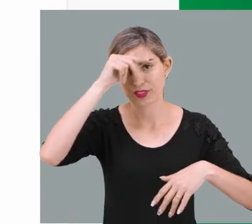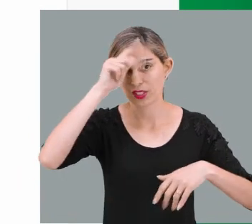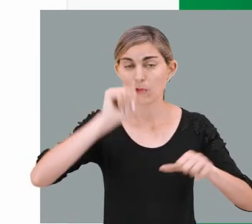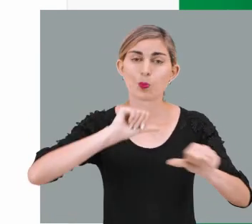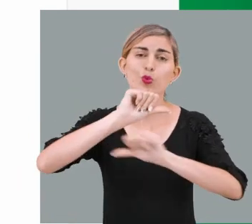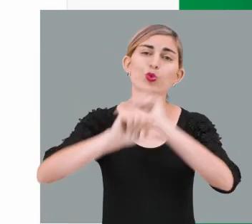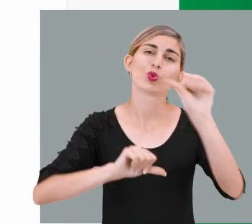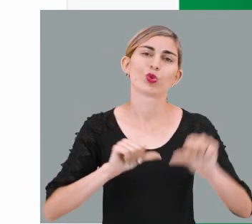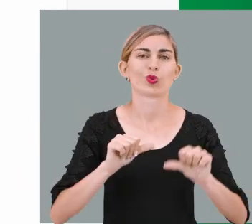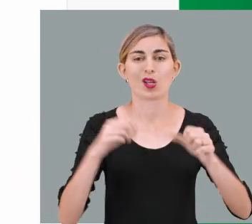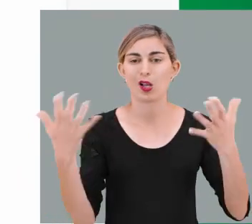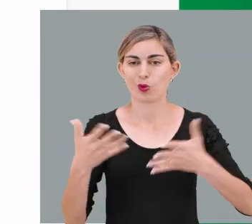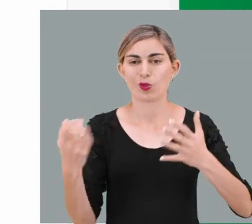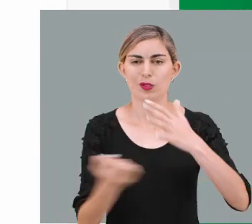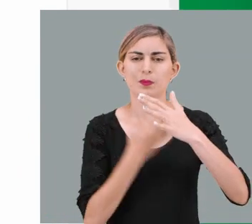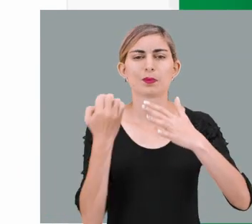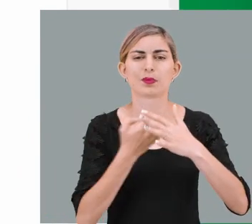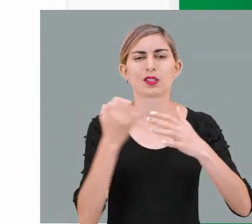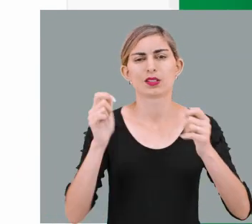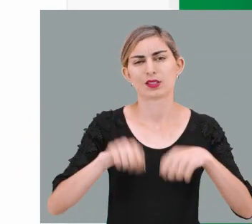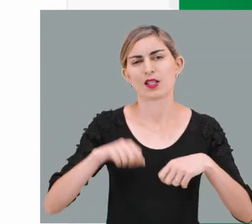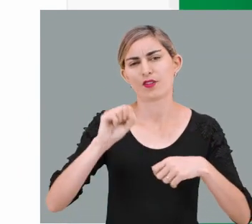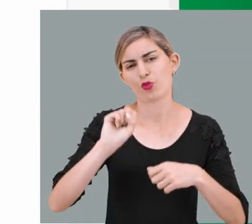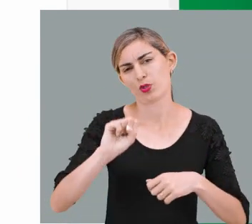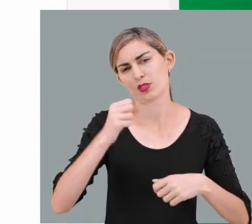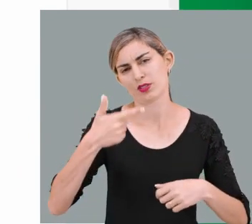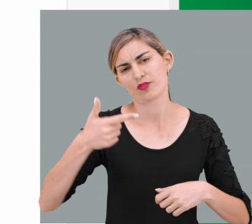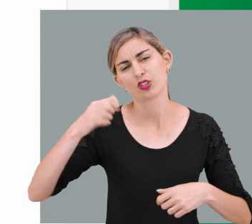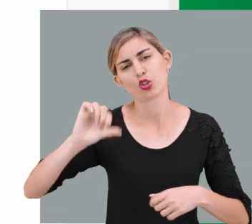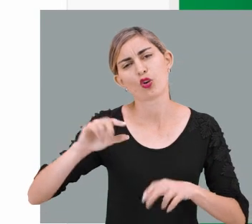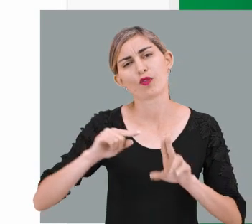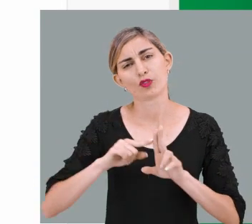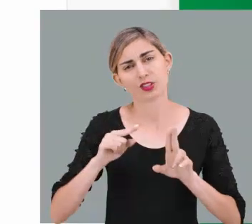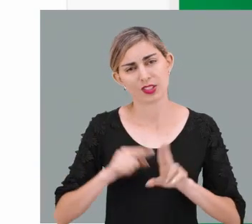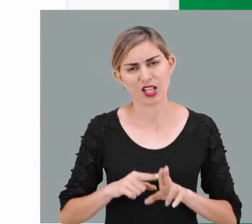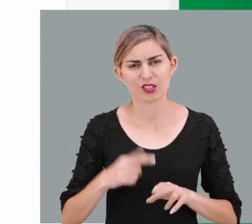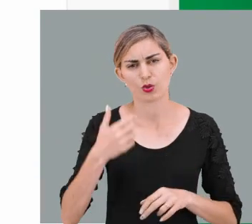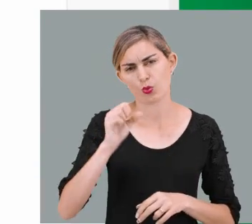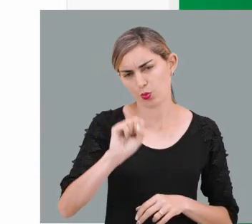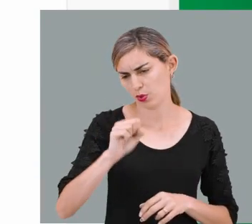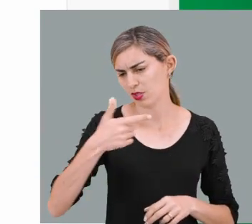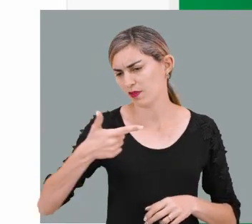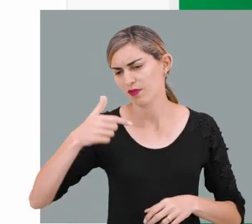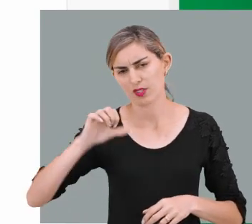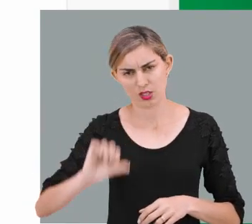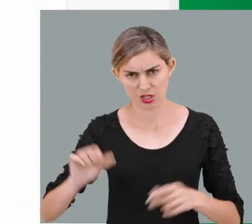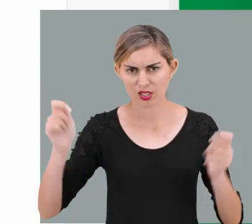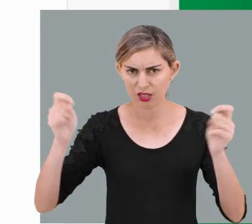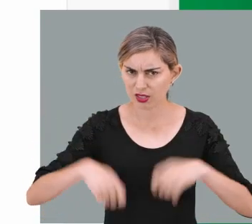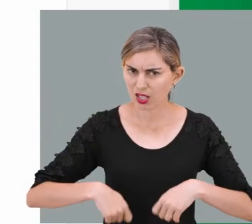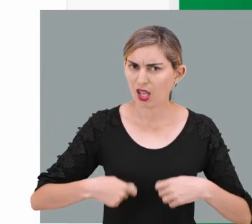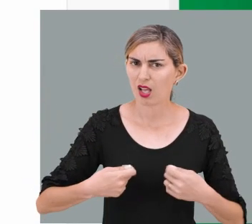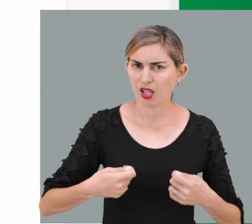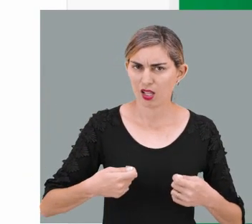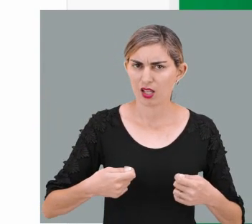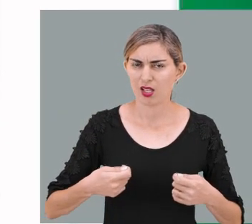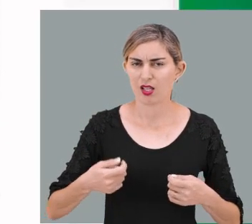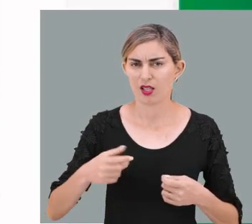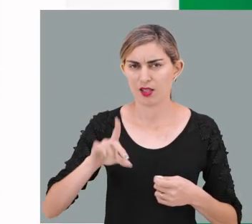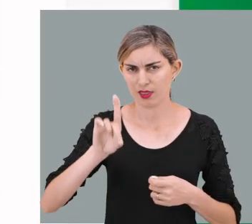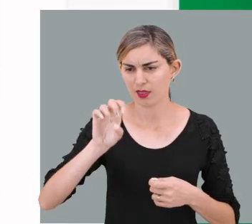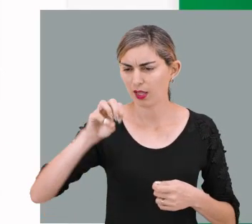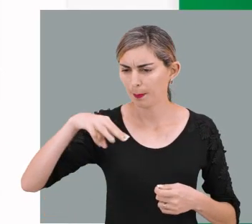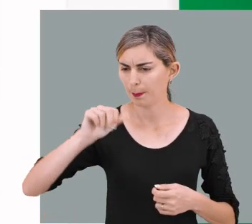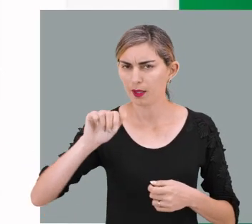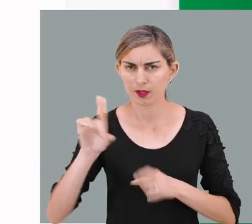demanda mudou e agora a empresa tem condições de fabricar 829 unidades. 829 unidades atendem ou não atendem a nova demanda,